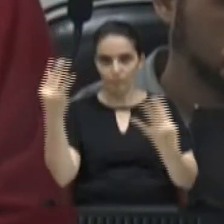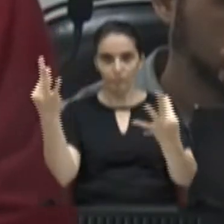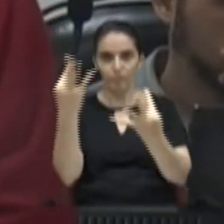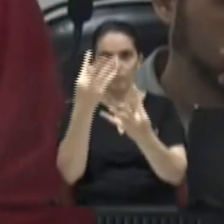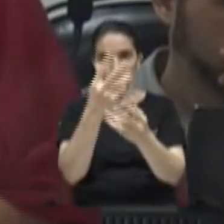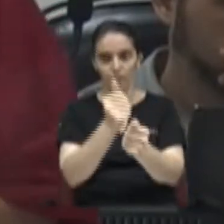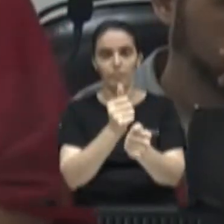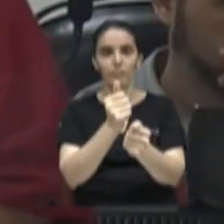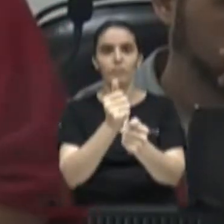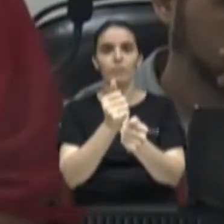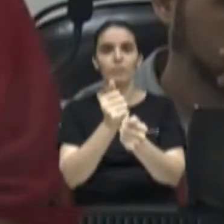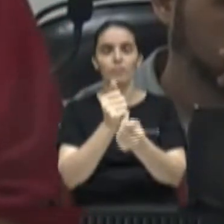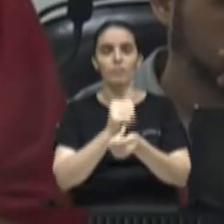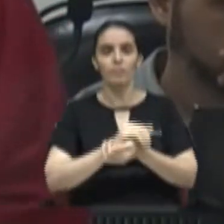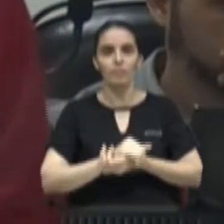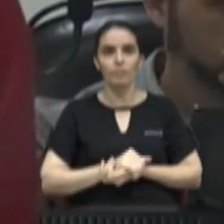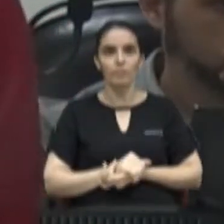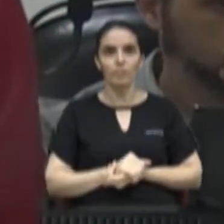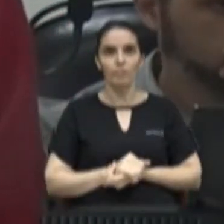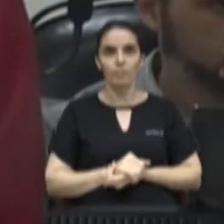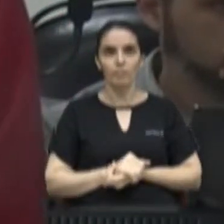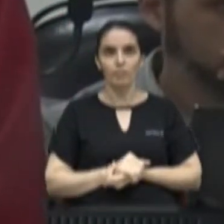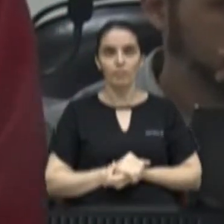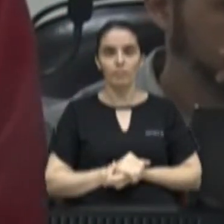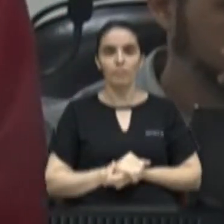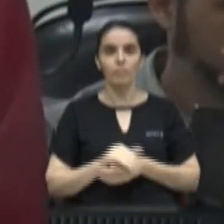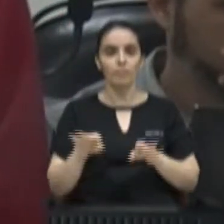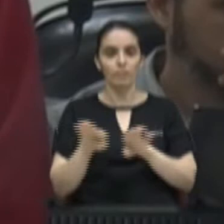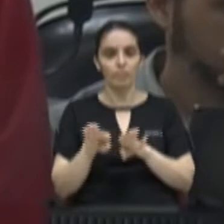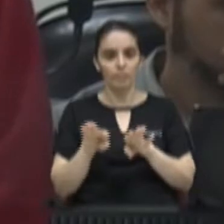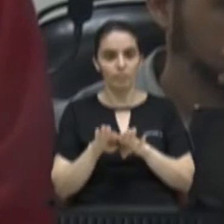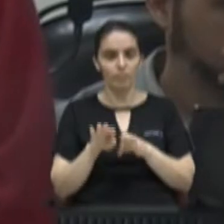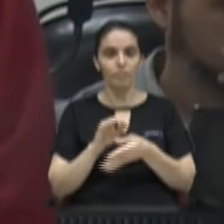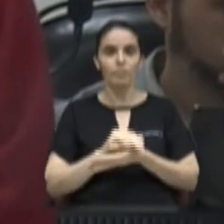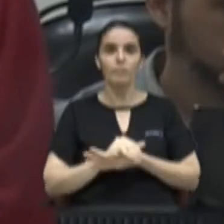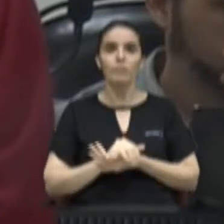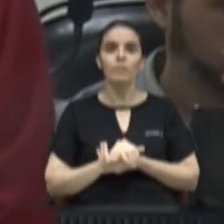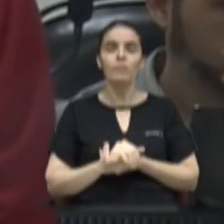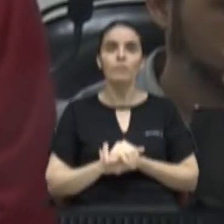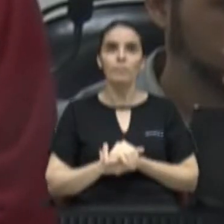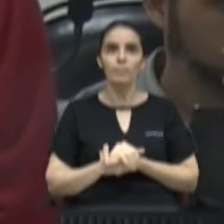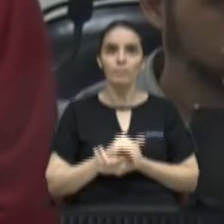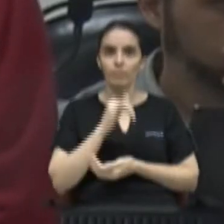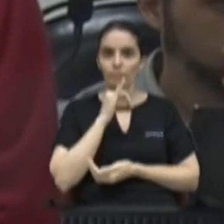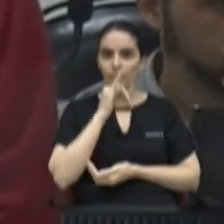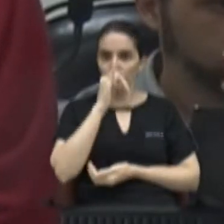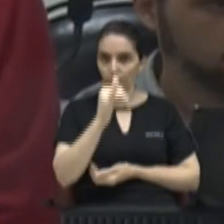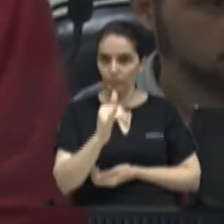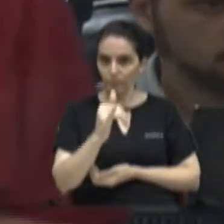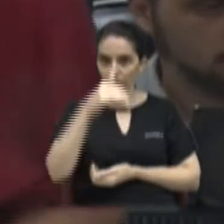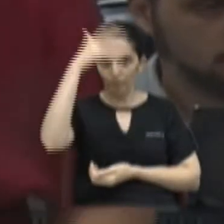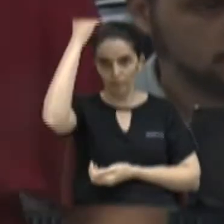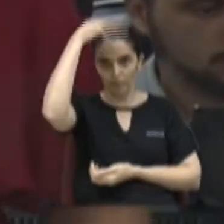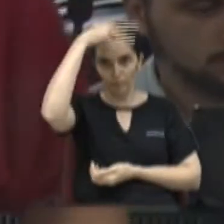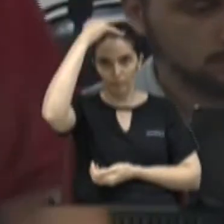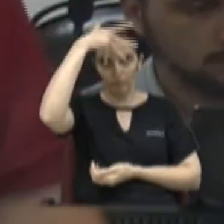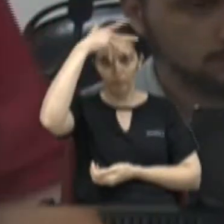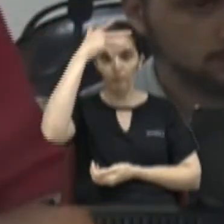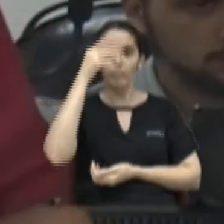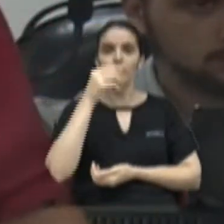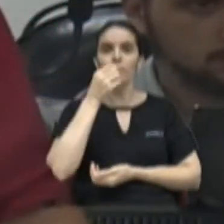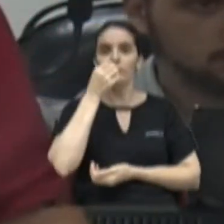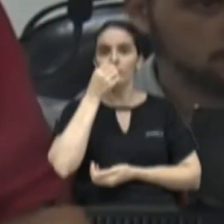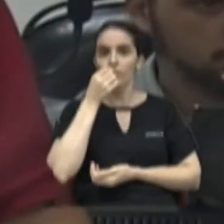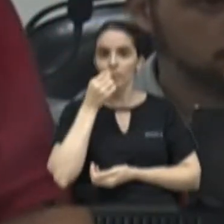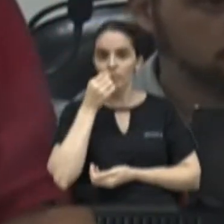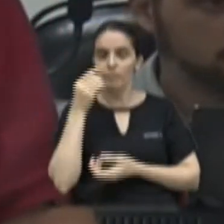todos. E gostaria de deixar também assim, um comunicado à vereadora Érica, vereador Estevão